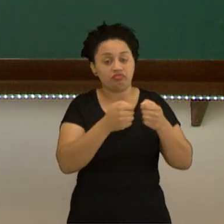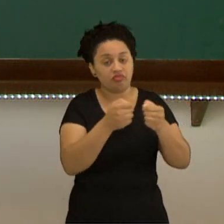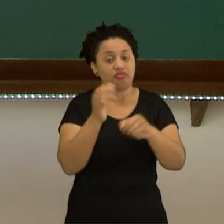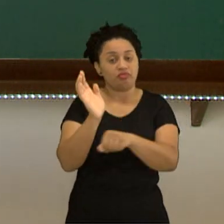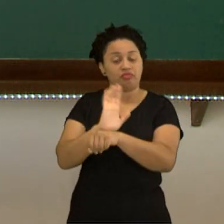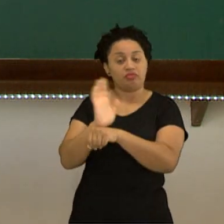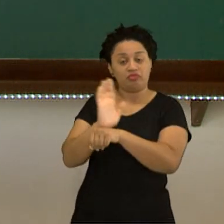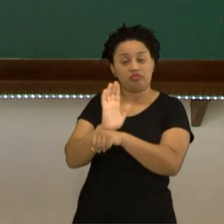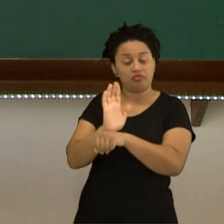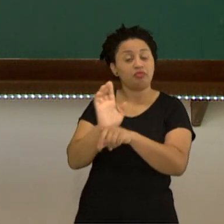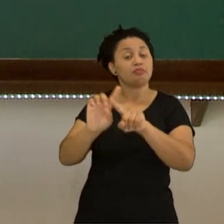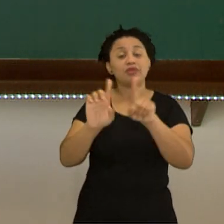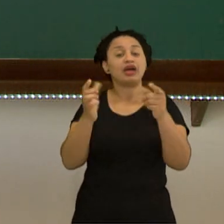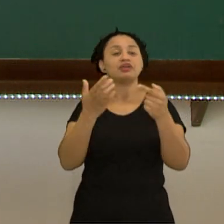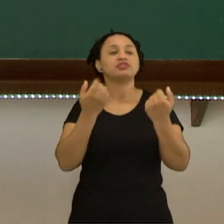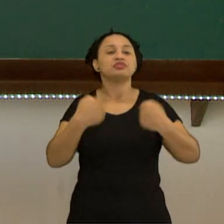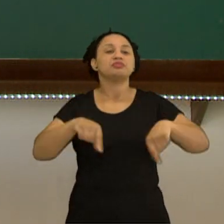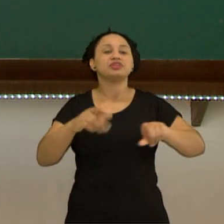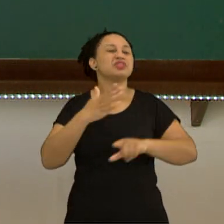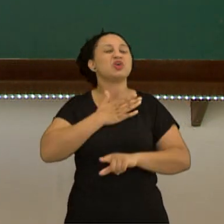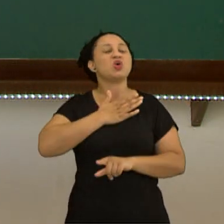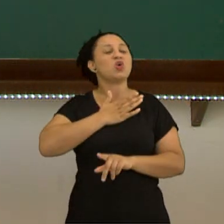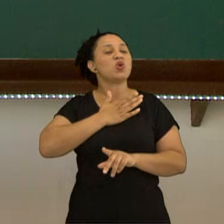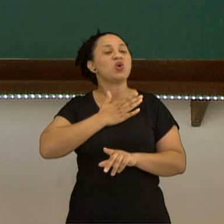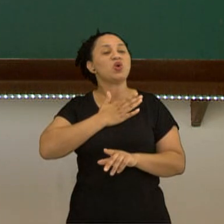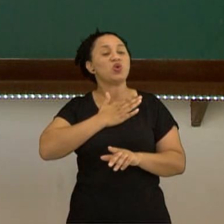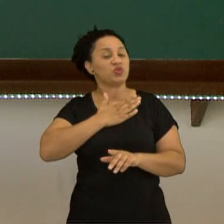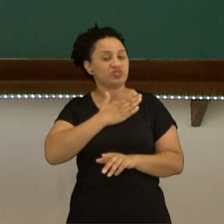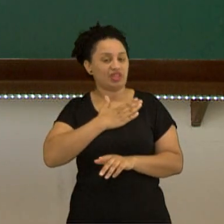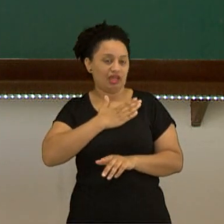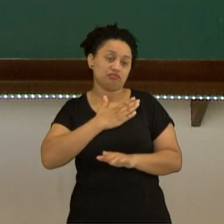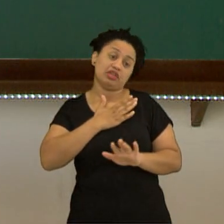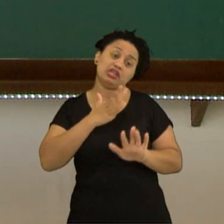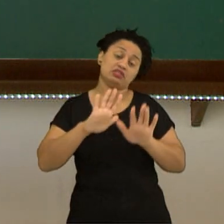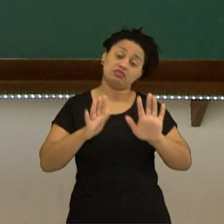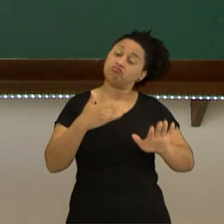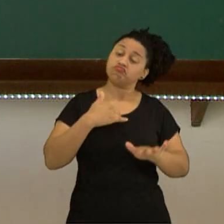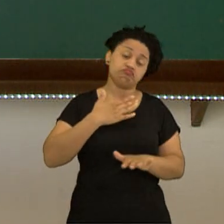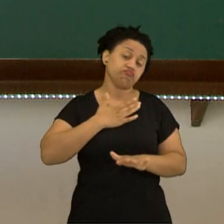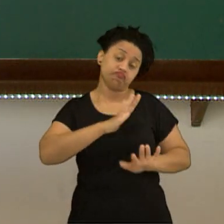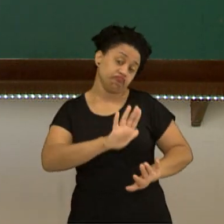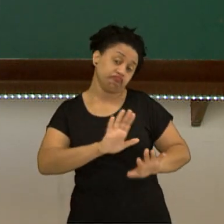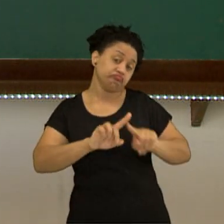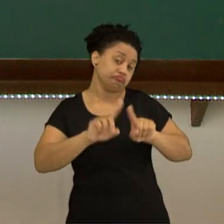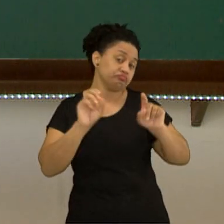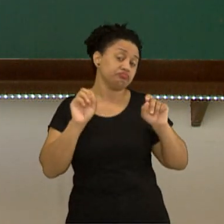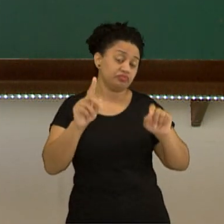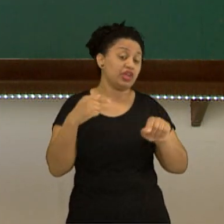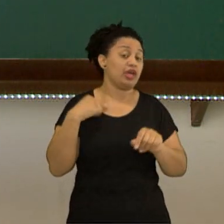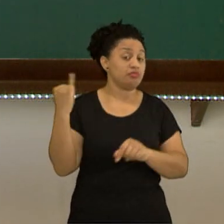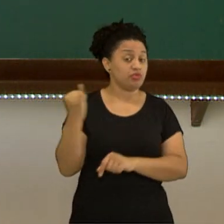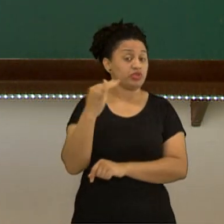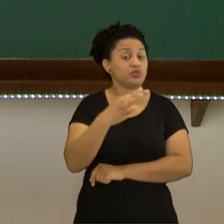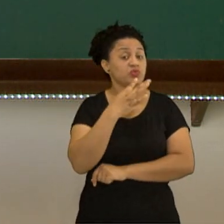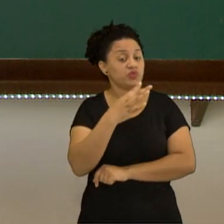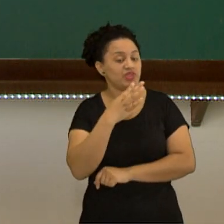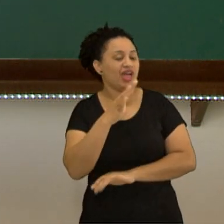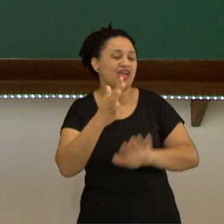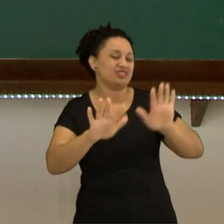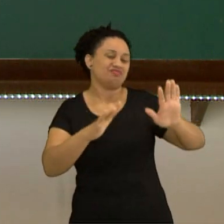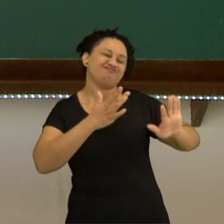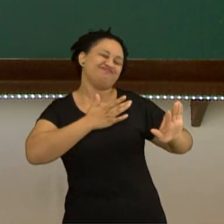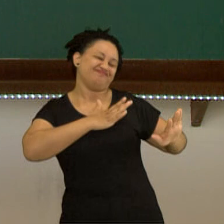Isso mesmo, essa é a tese. Ao opinar, ela demonstra que é necessário a pessoa conhecer, não precisa